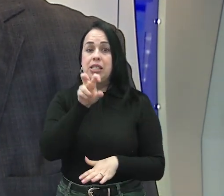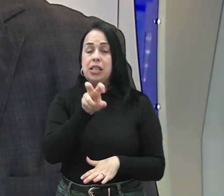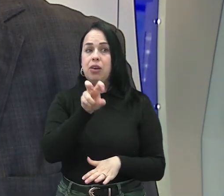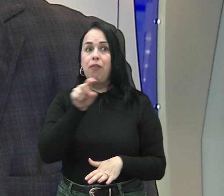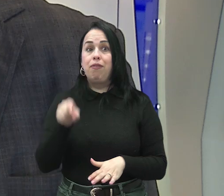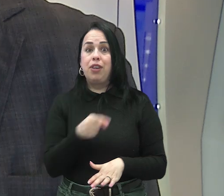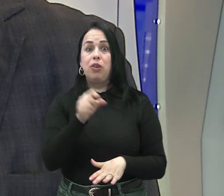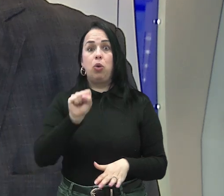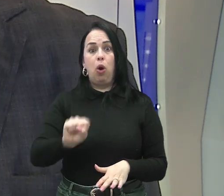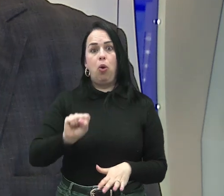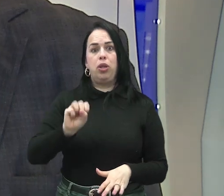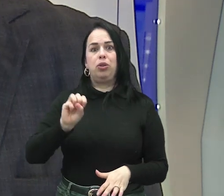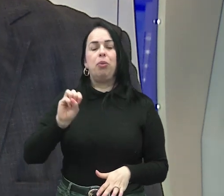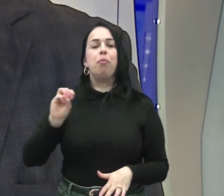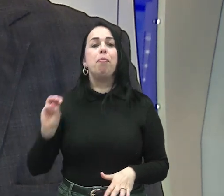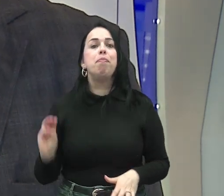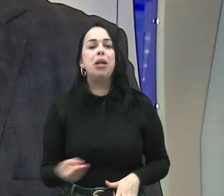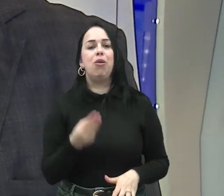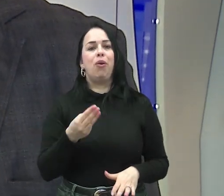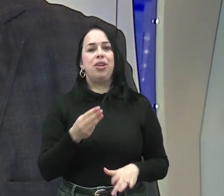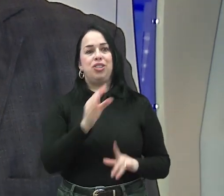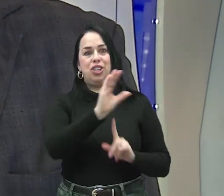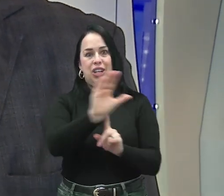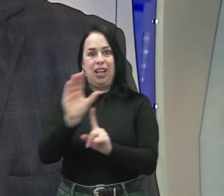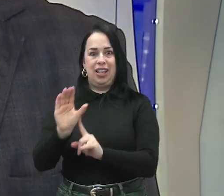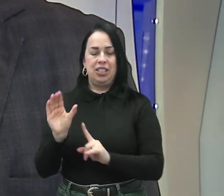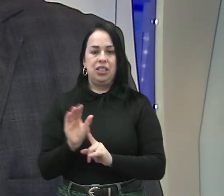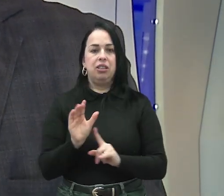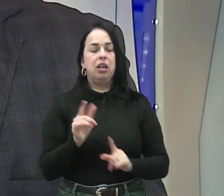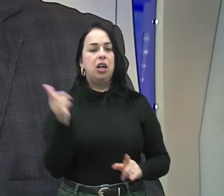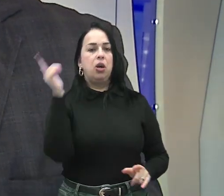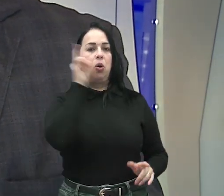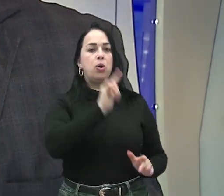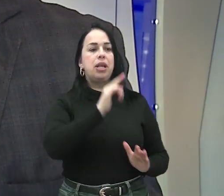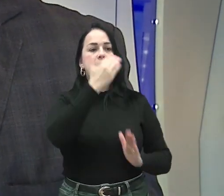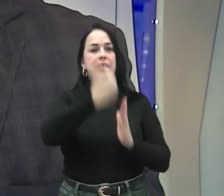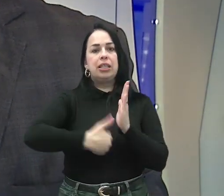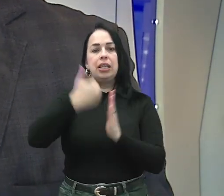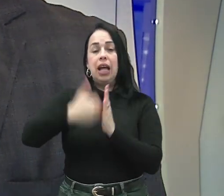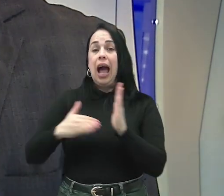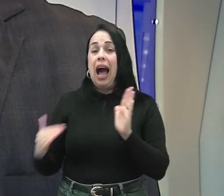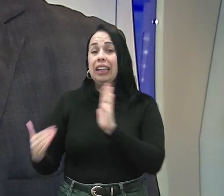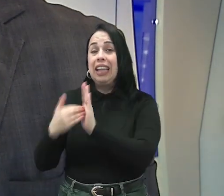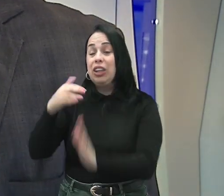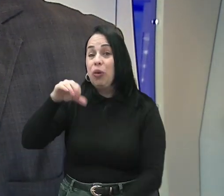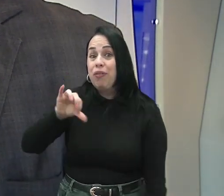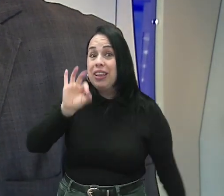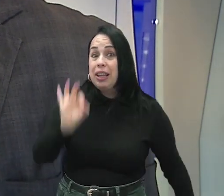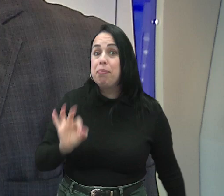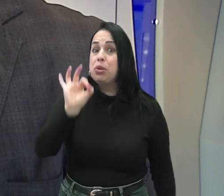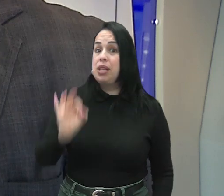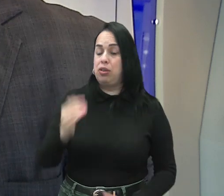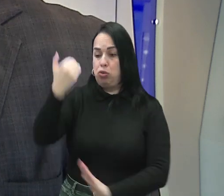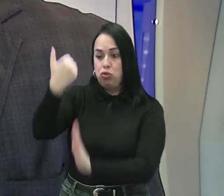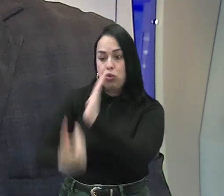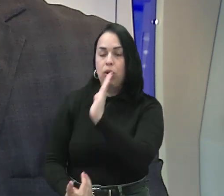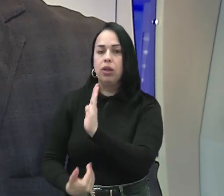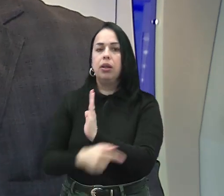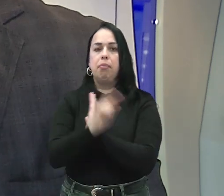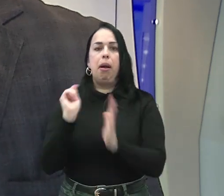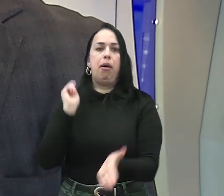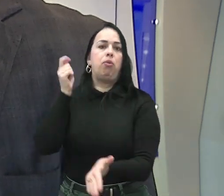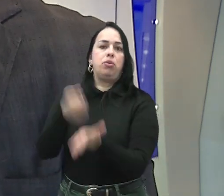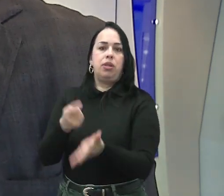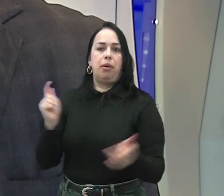de 5,8 milhões de contratos, dos quais a gente consegue conceder até 90% de desconto